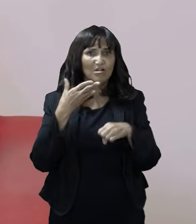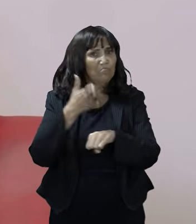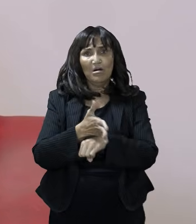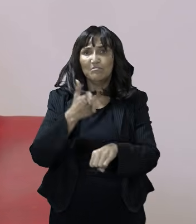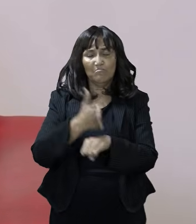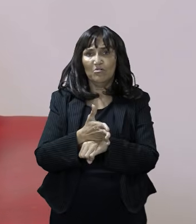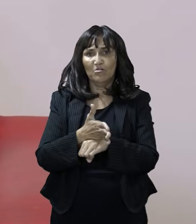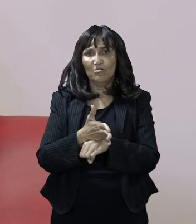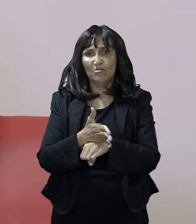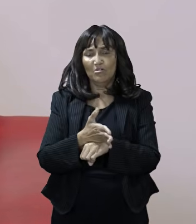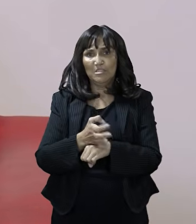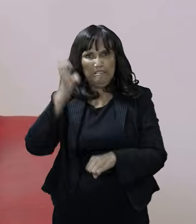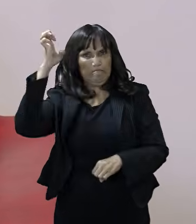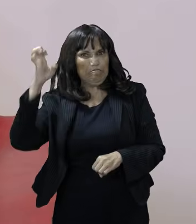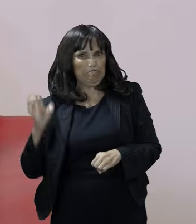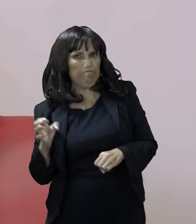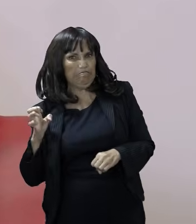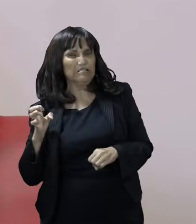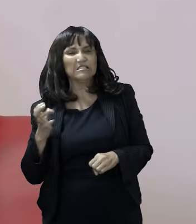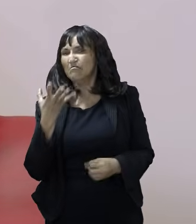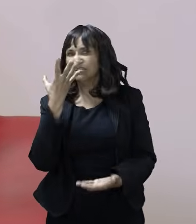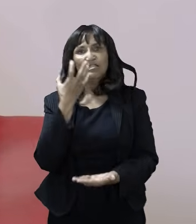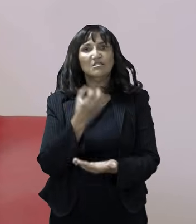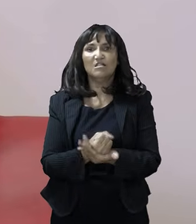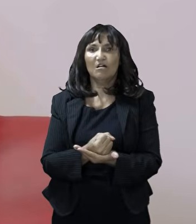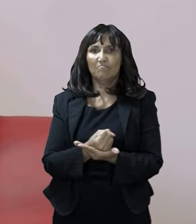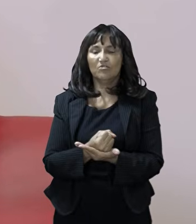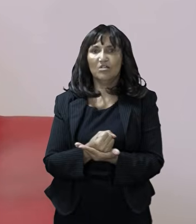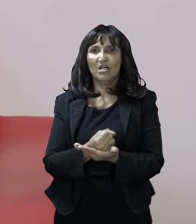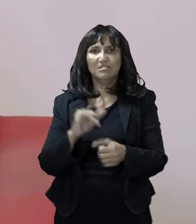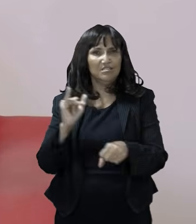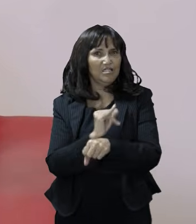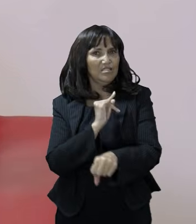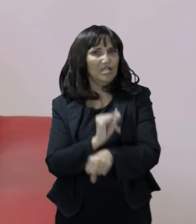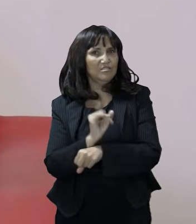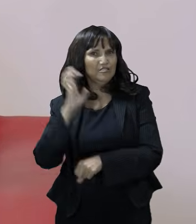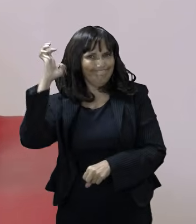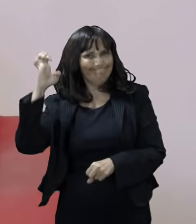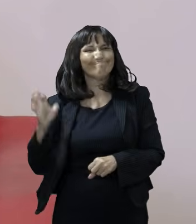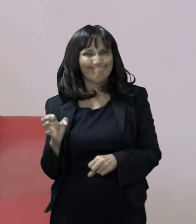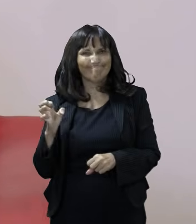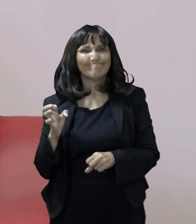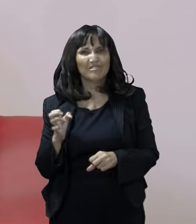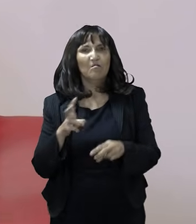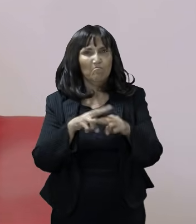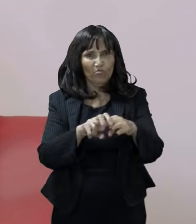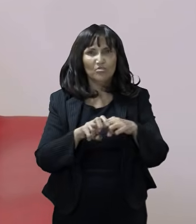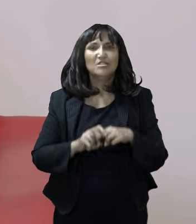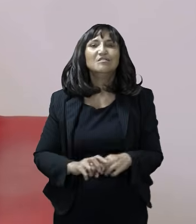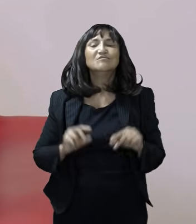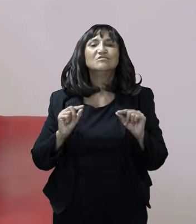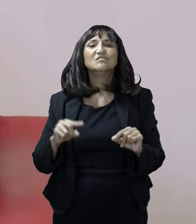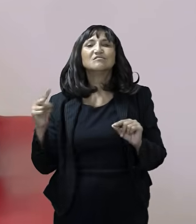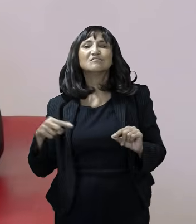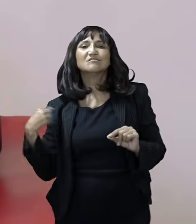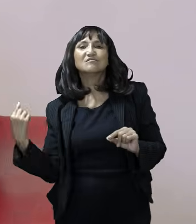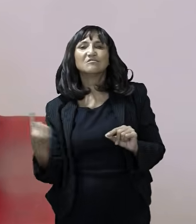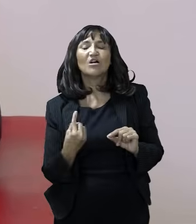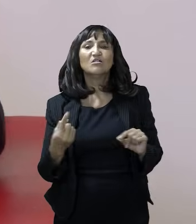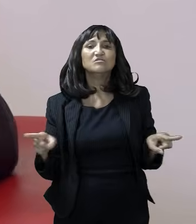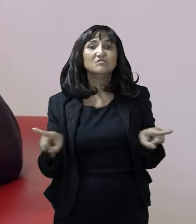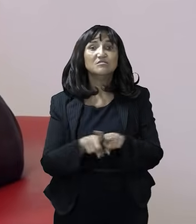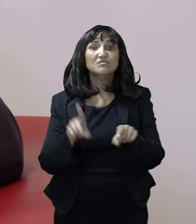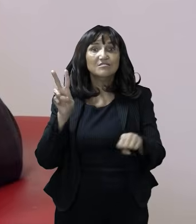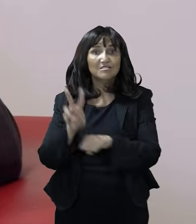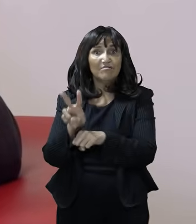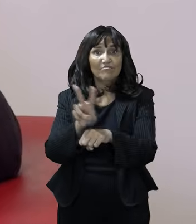da extrema-direita. Entendeu? Então, por isso que nós, além de a gente